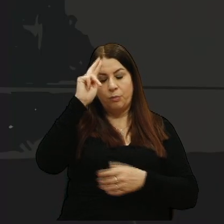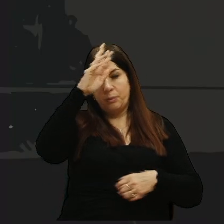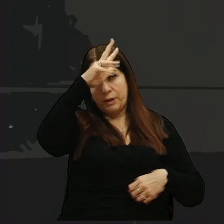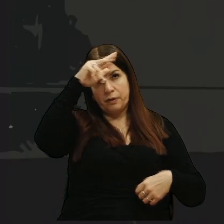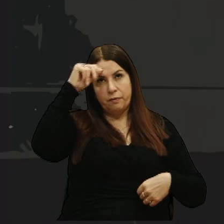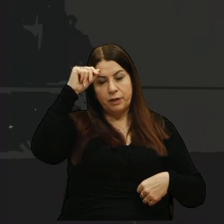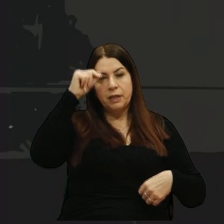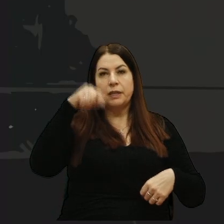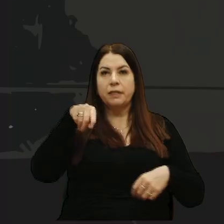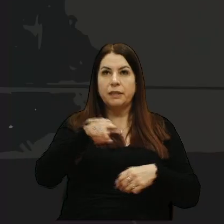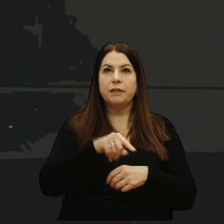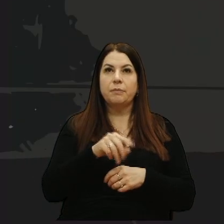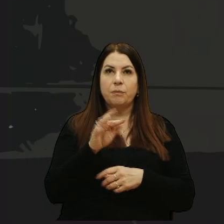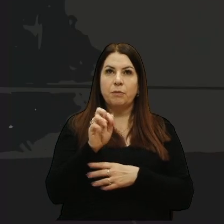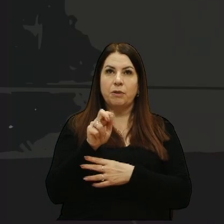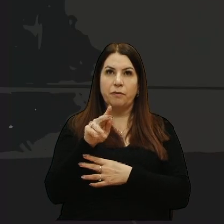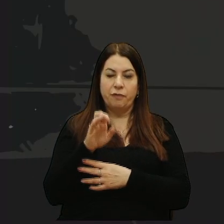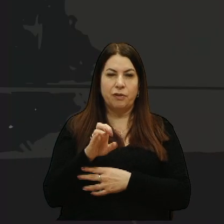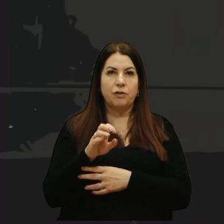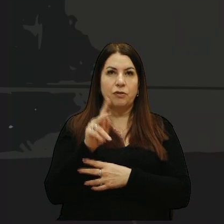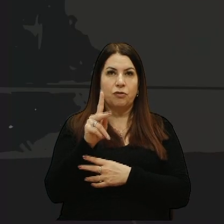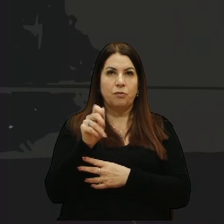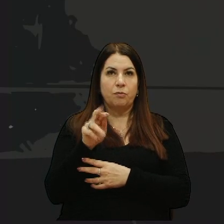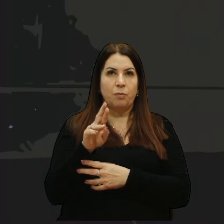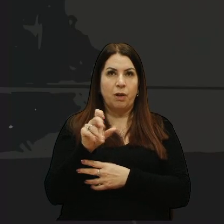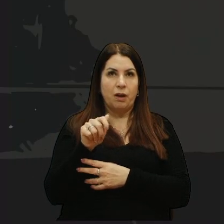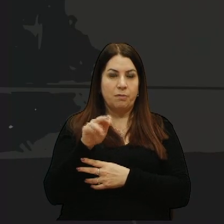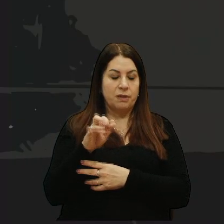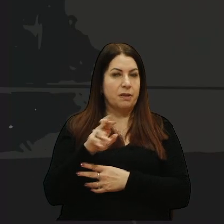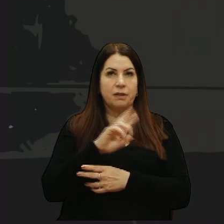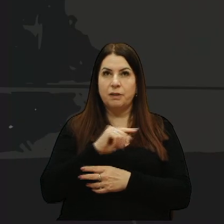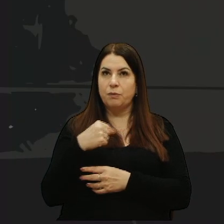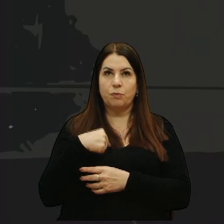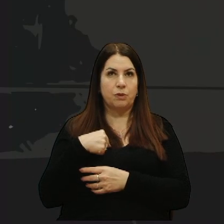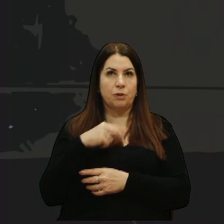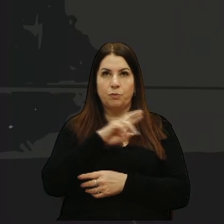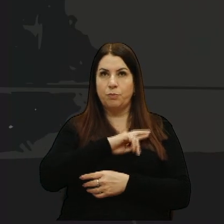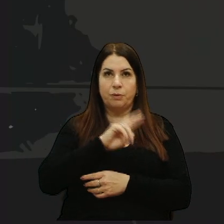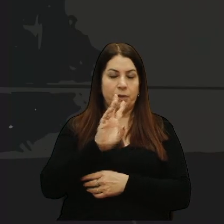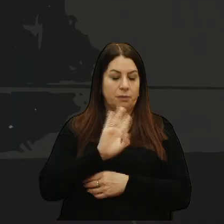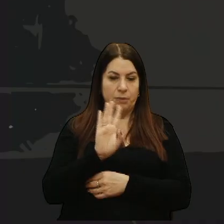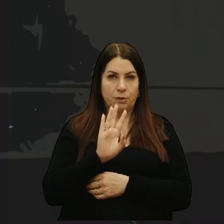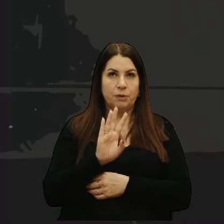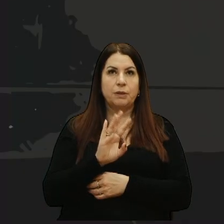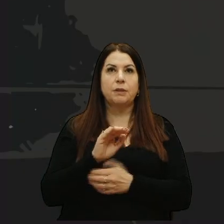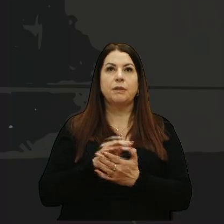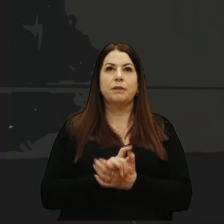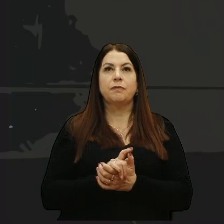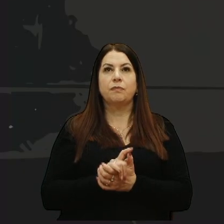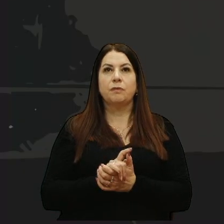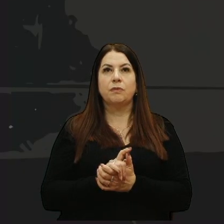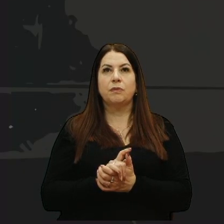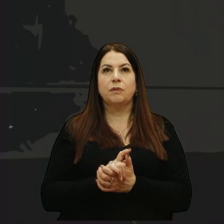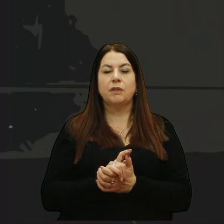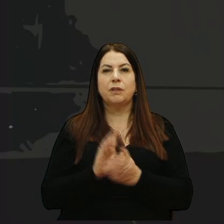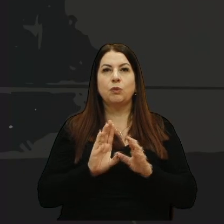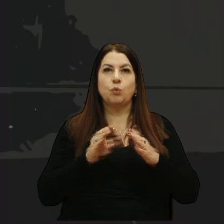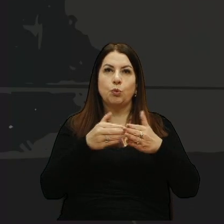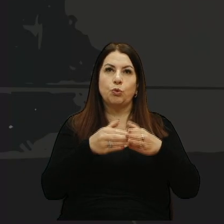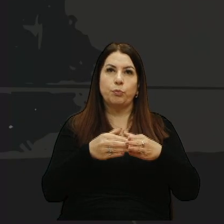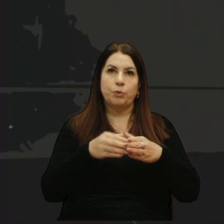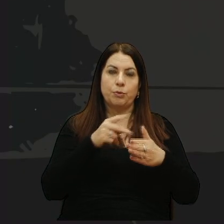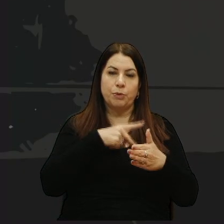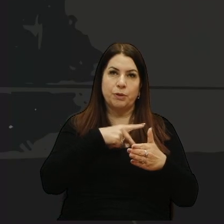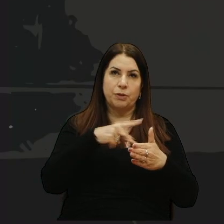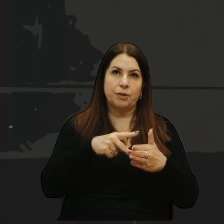pela frente parlamentar, ressalto isso, eu não estou aqui me representando, apenas a frente parlamentar, que eu sou a